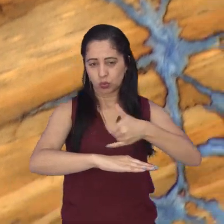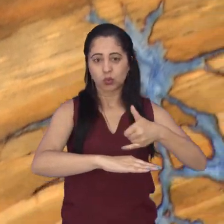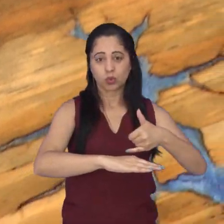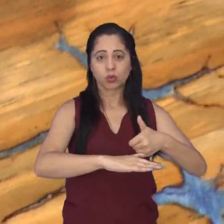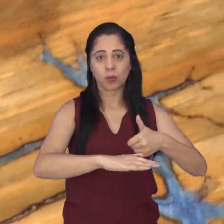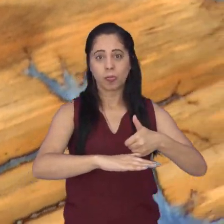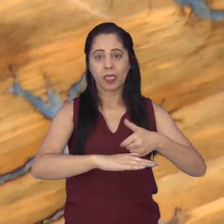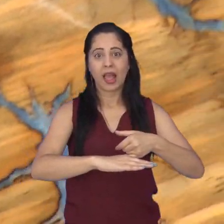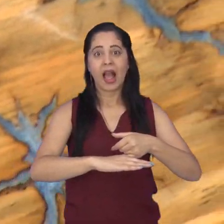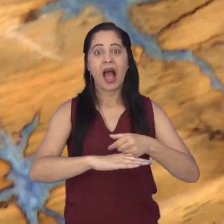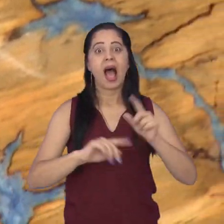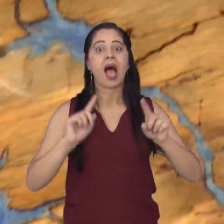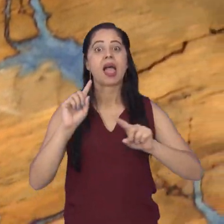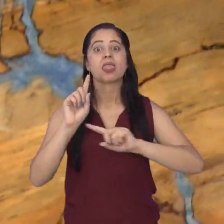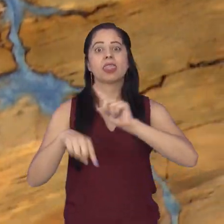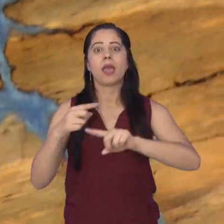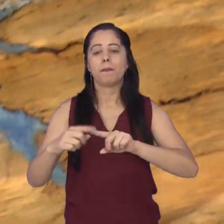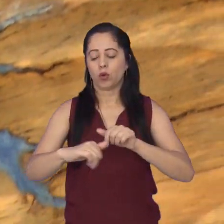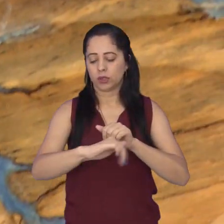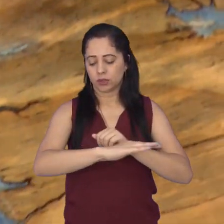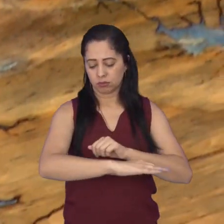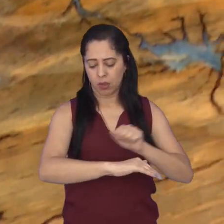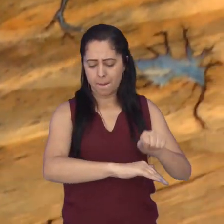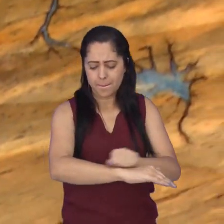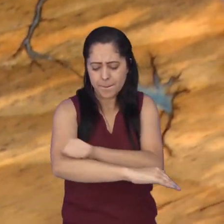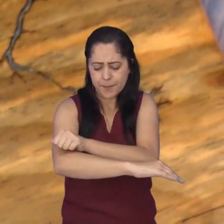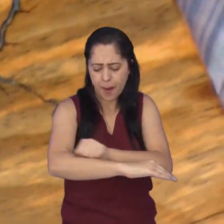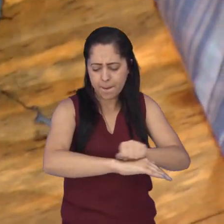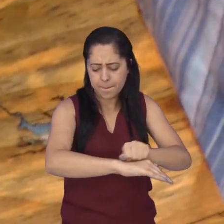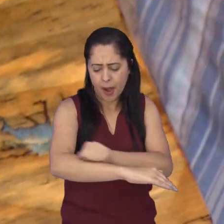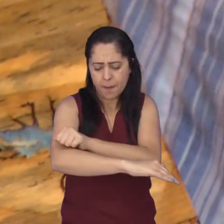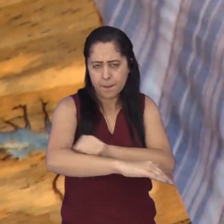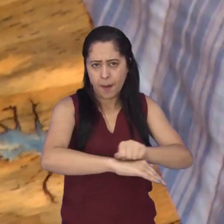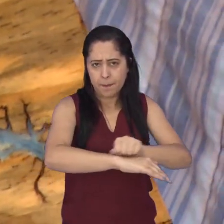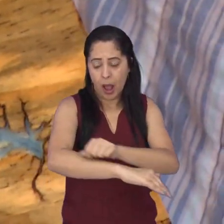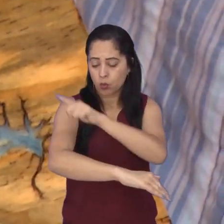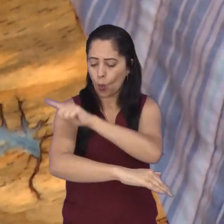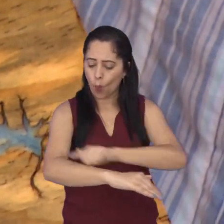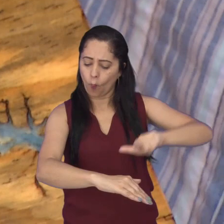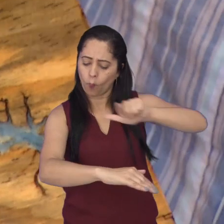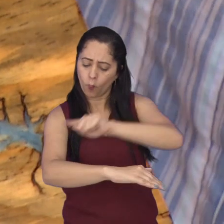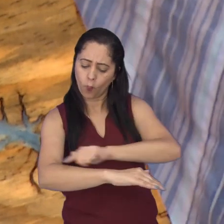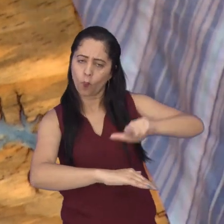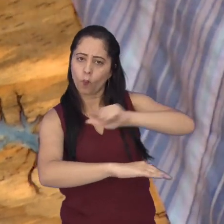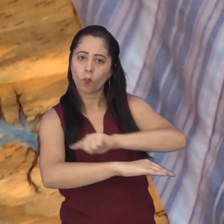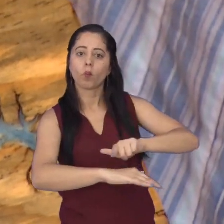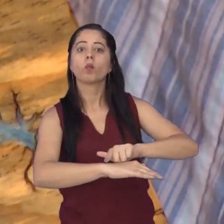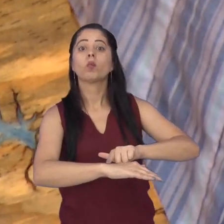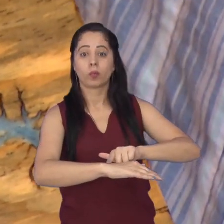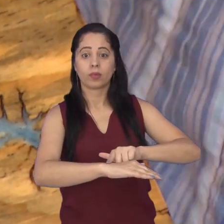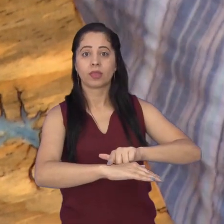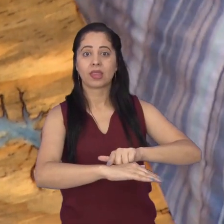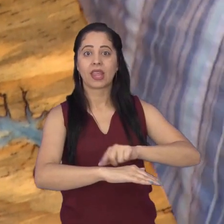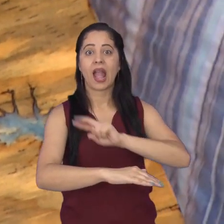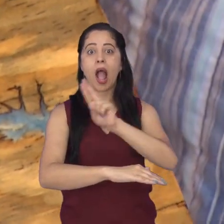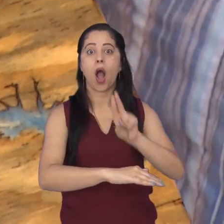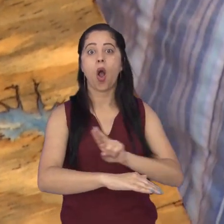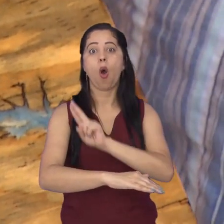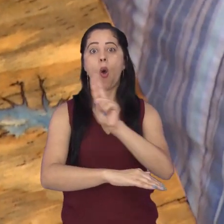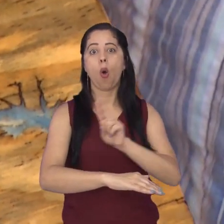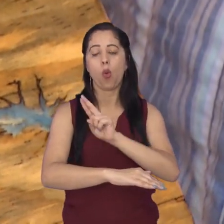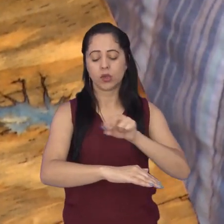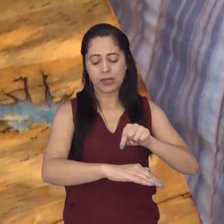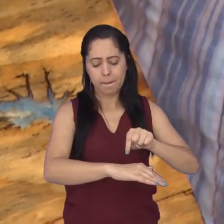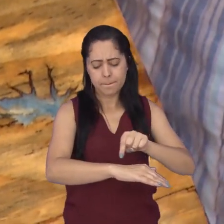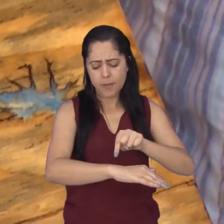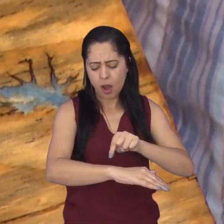depois você preenche esse desenho com depois resina. é feita uma raspagem, uma lavagem e o preenchimento com resina e agulha, tá? É feito com